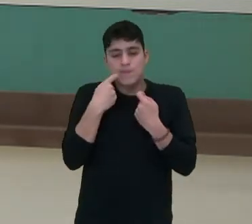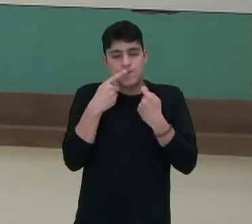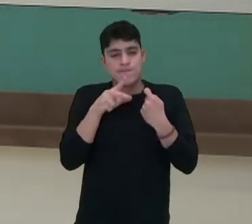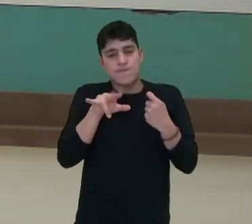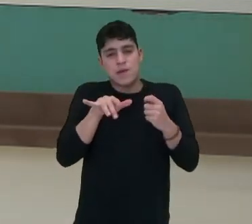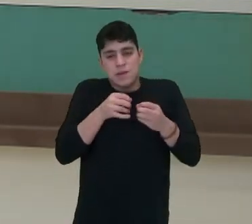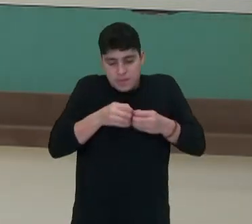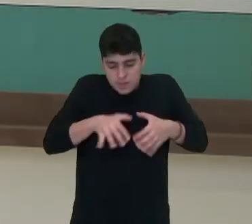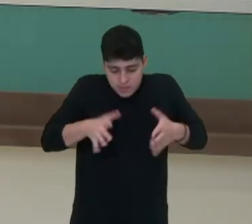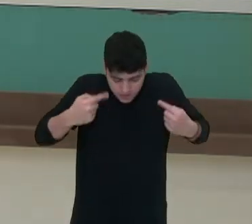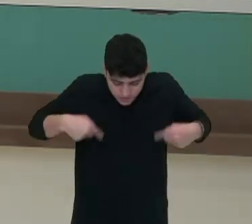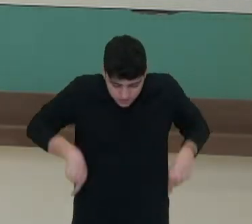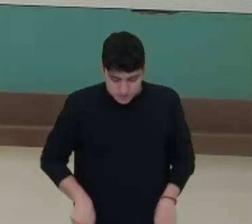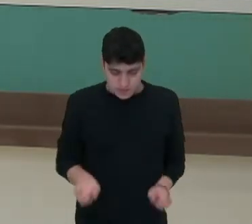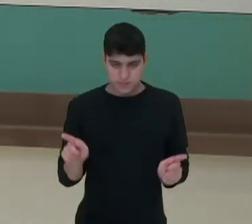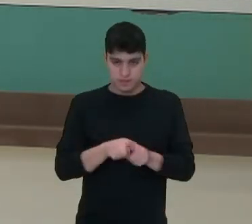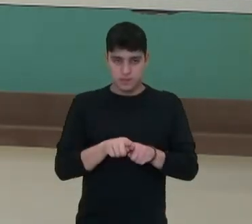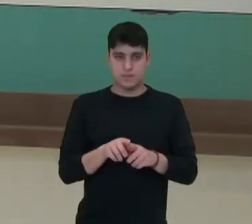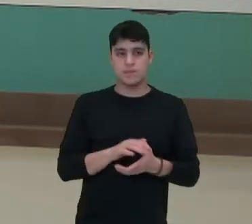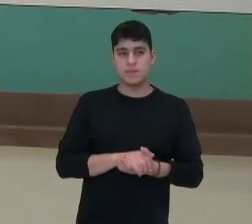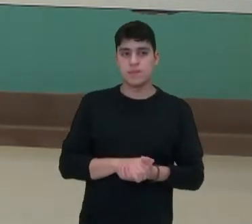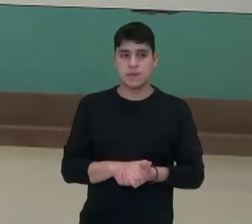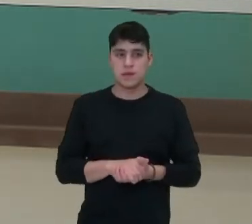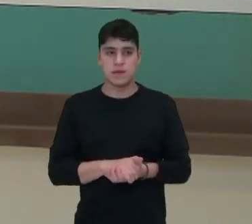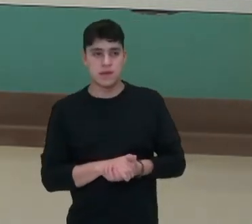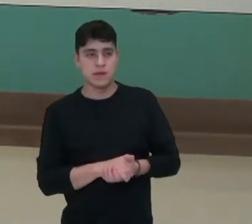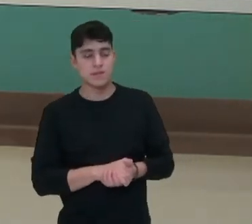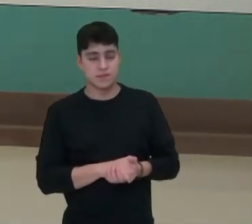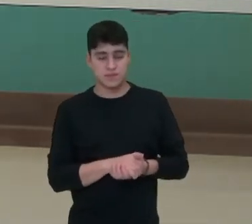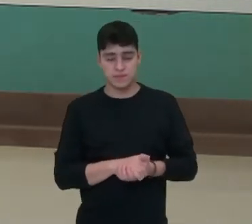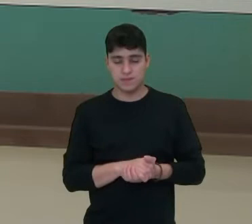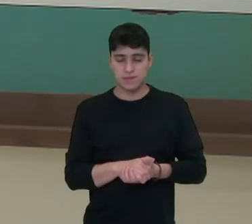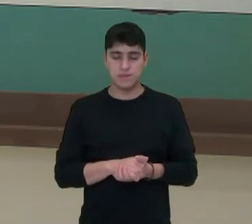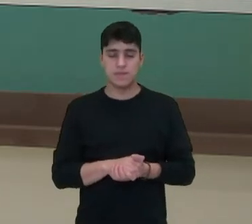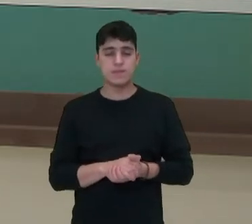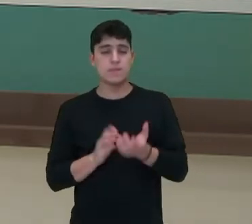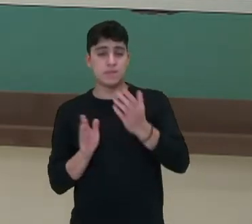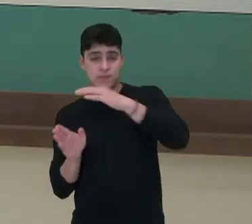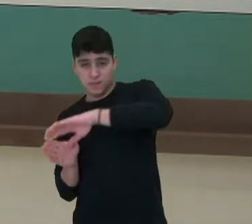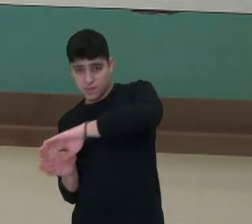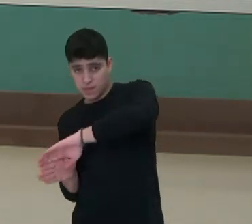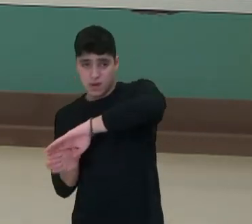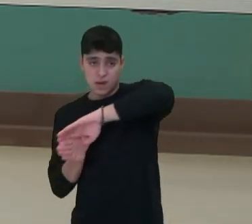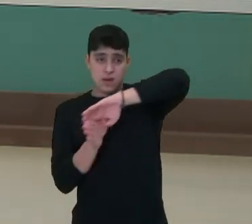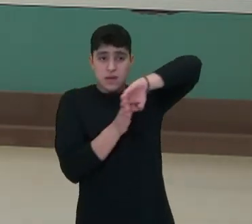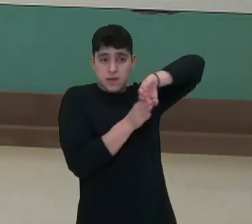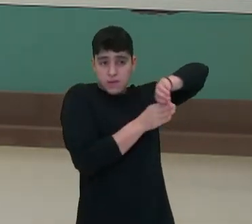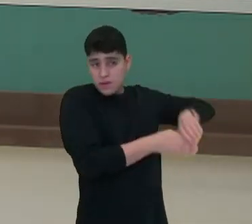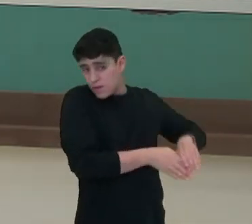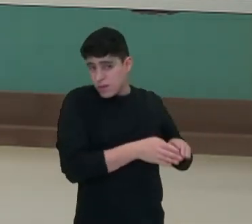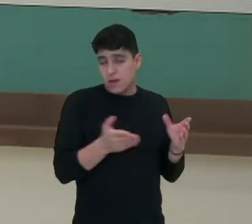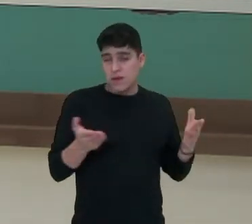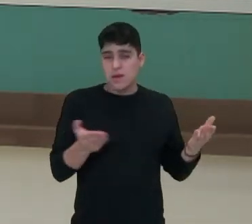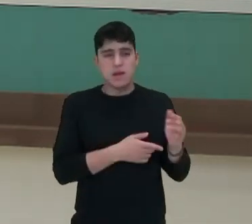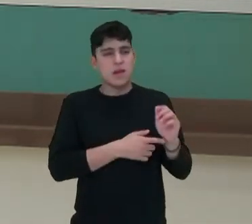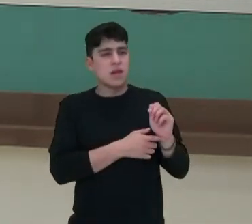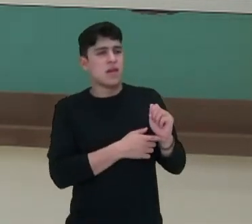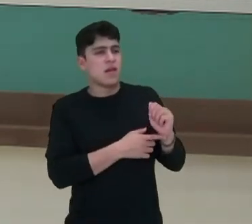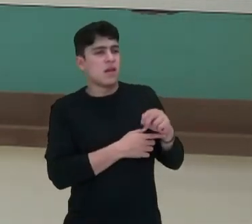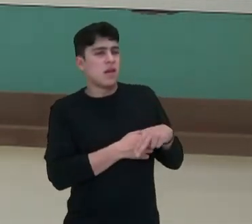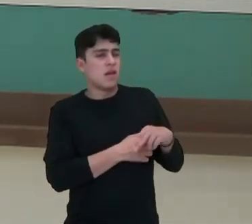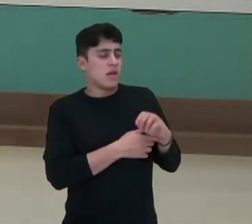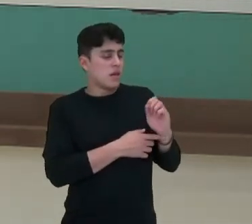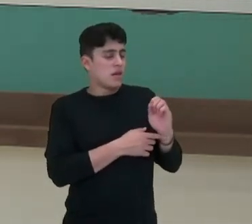sistema. E nós vamos para uma outra situação, a quarta, que nós chamamos de aneurisma.